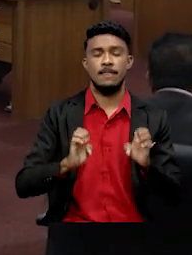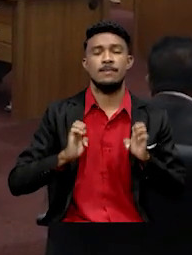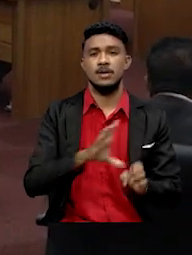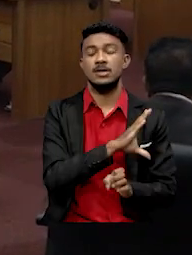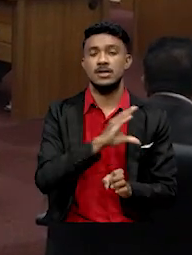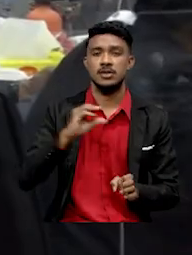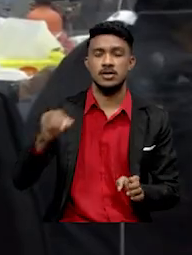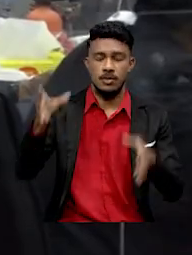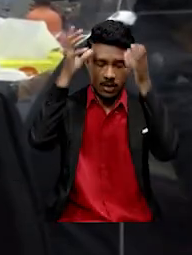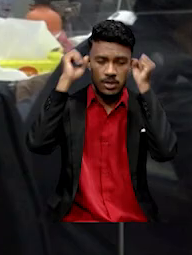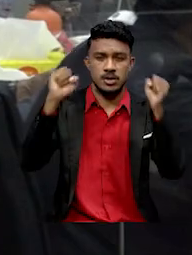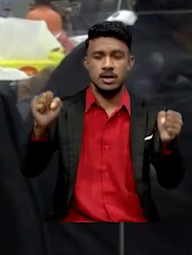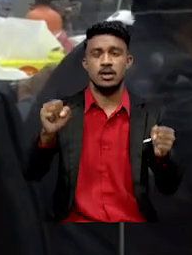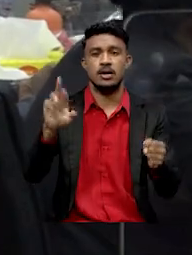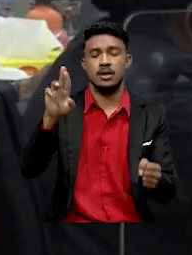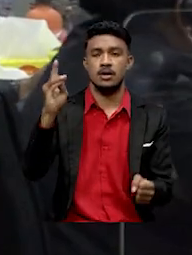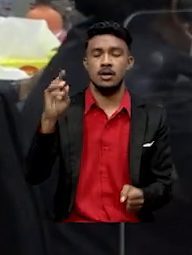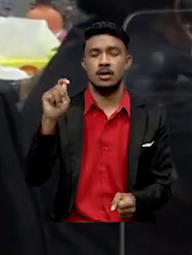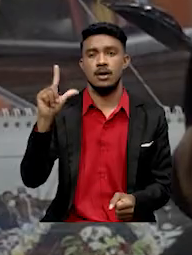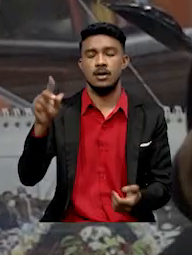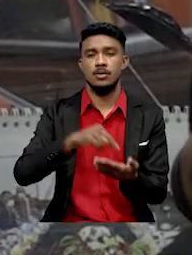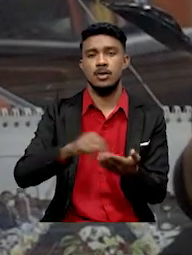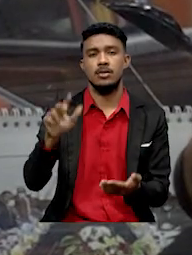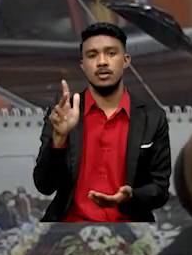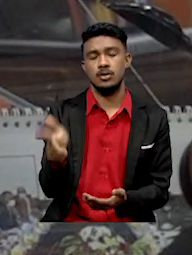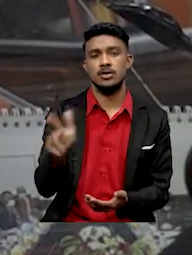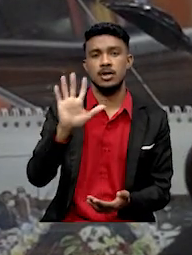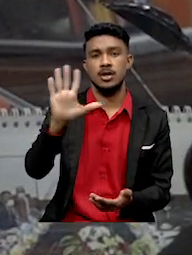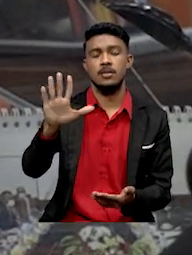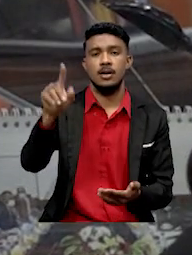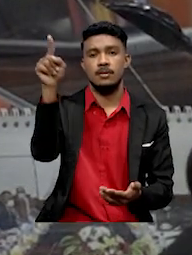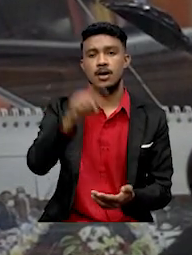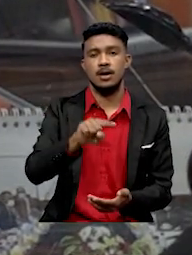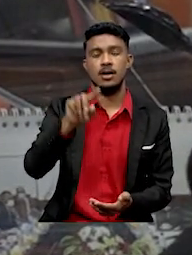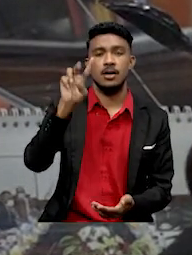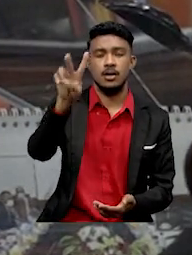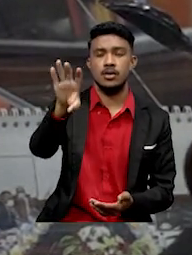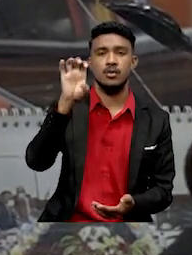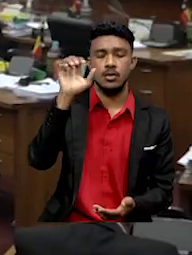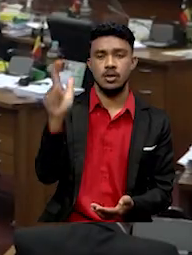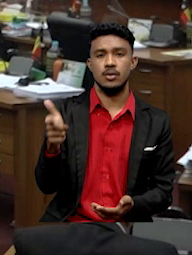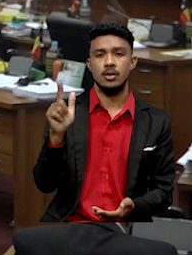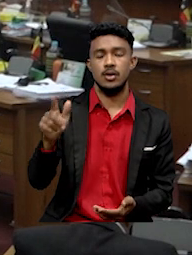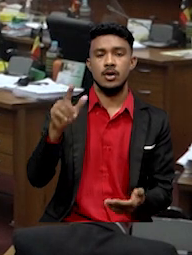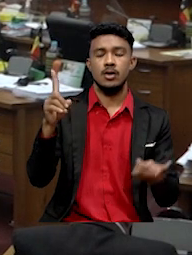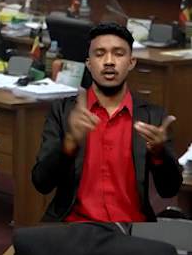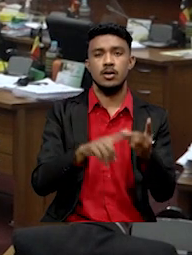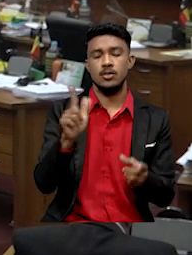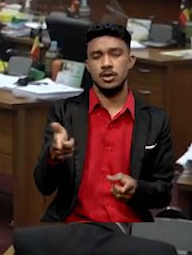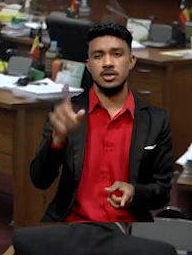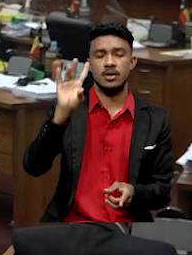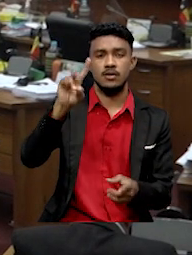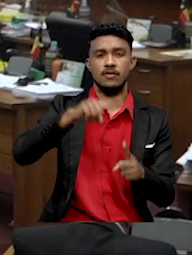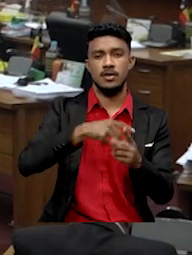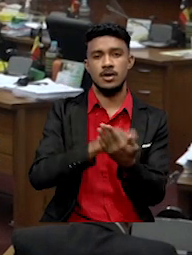Presidente da República número tolunulu resin lima barra rihungrua ruanulu lorong ruanulu resin hitu fulan abril no